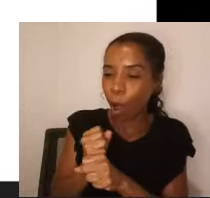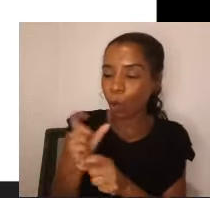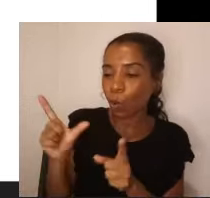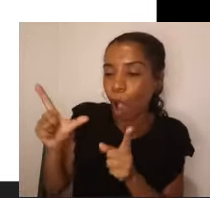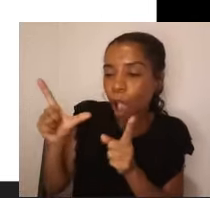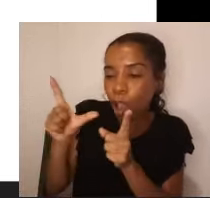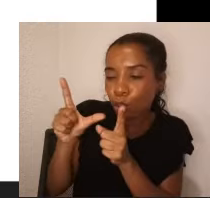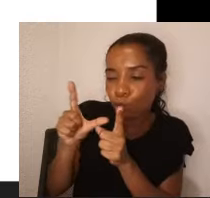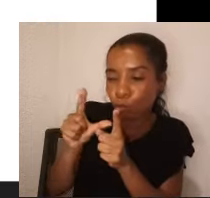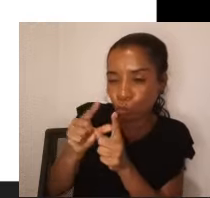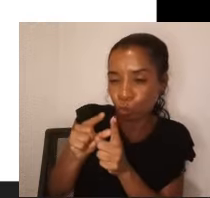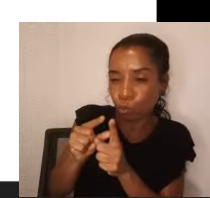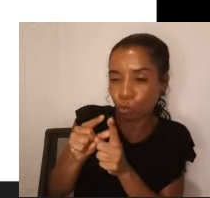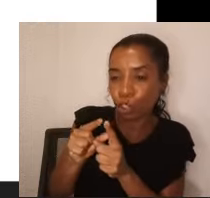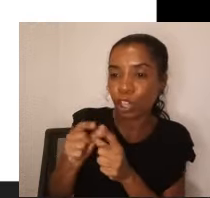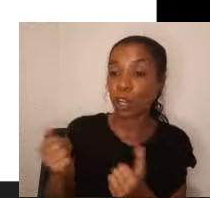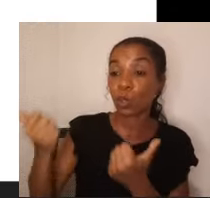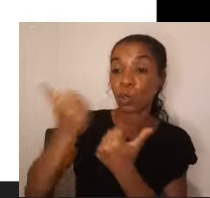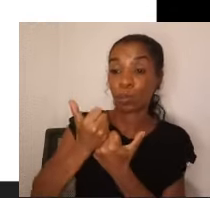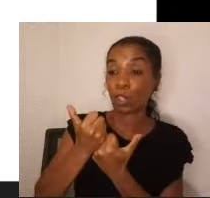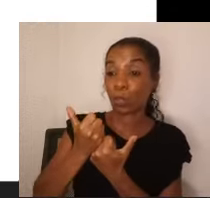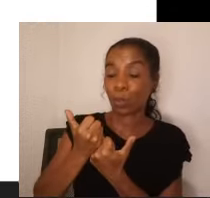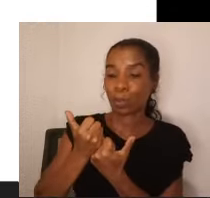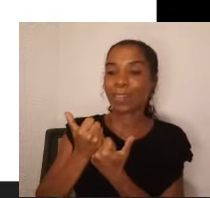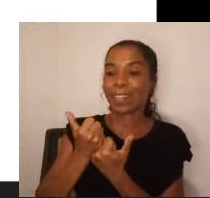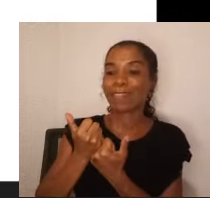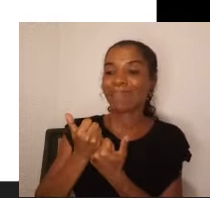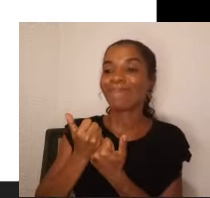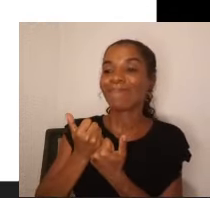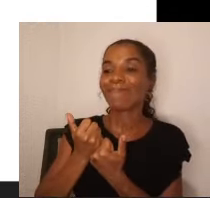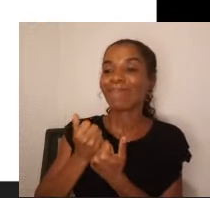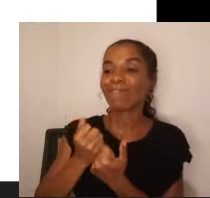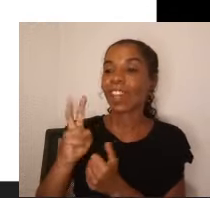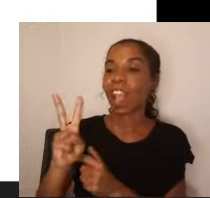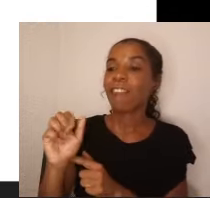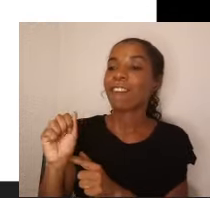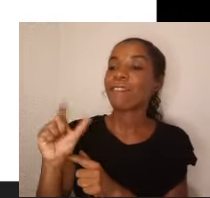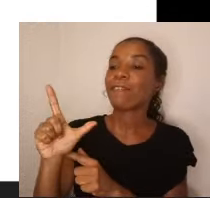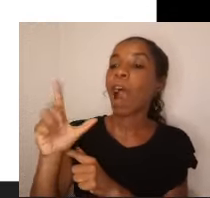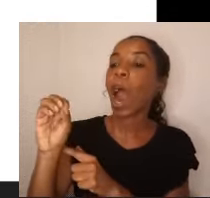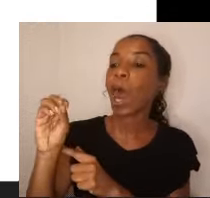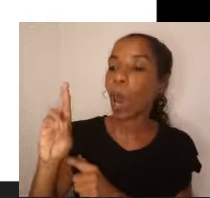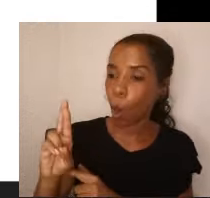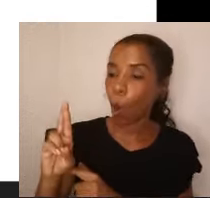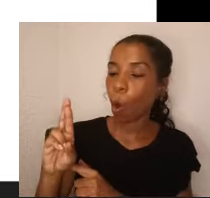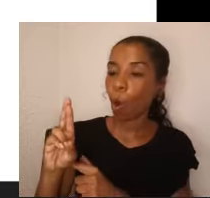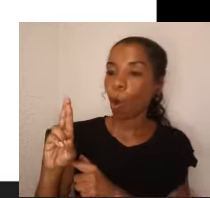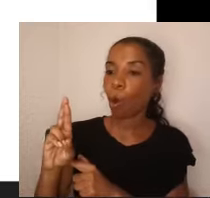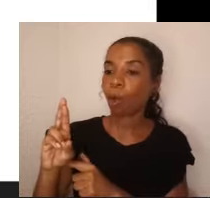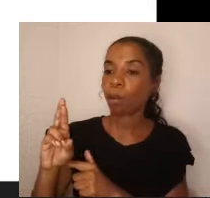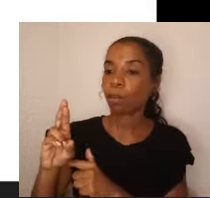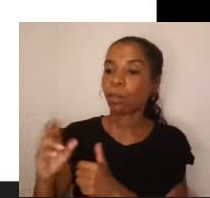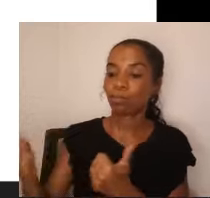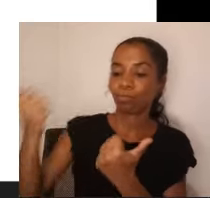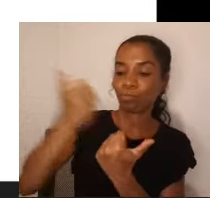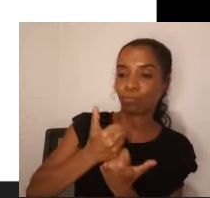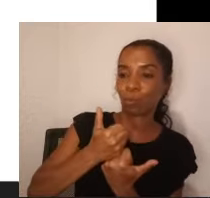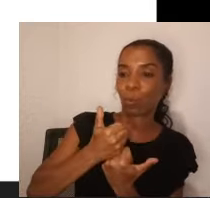você substituir o valor do ponto no lugar do x. Então, isso